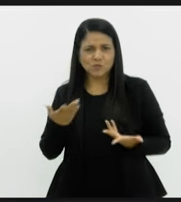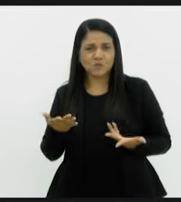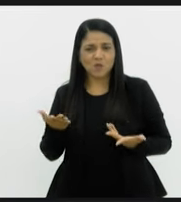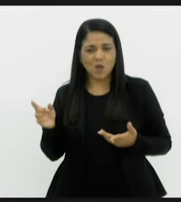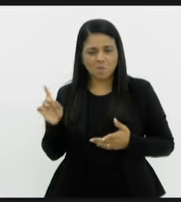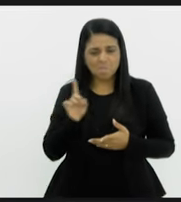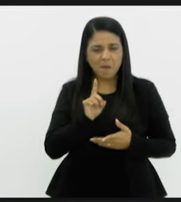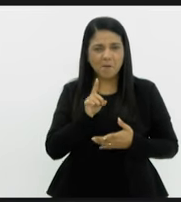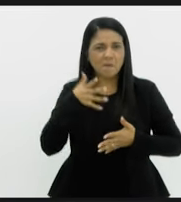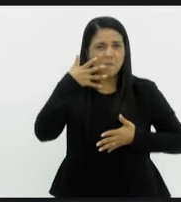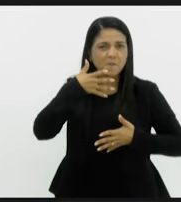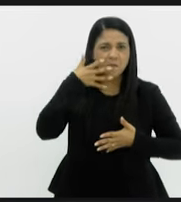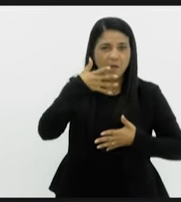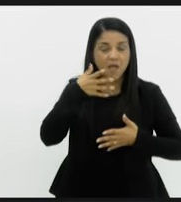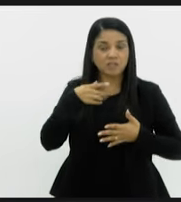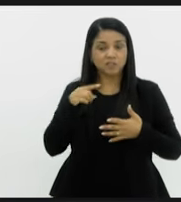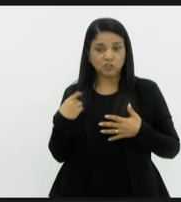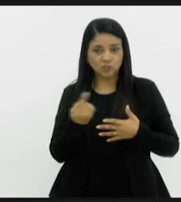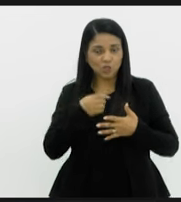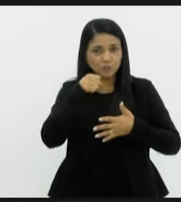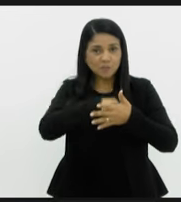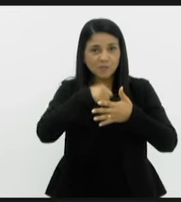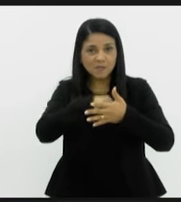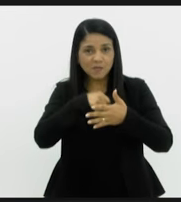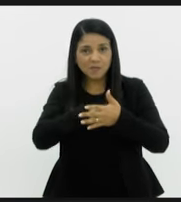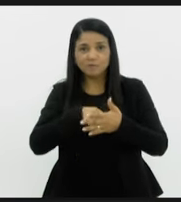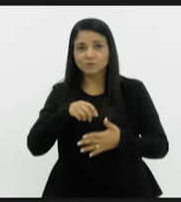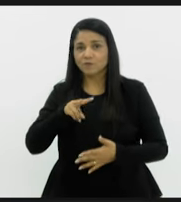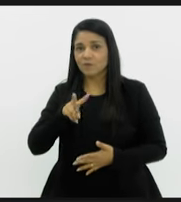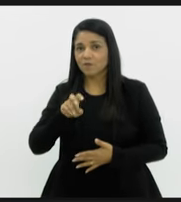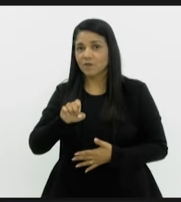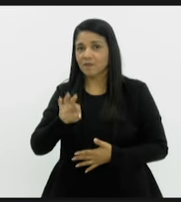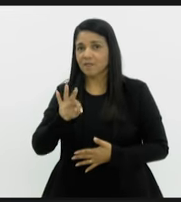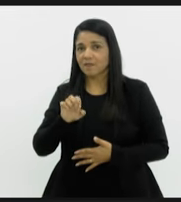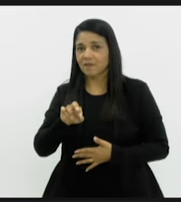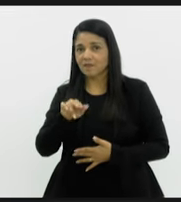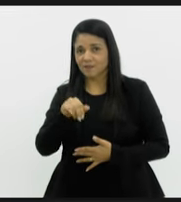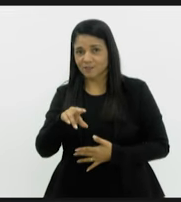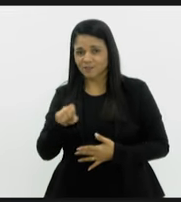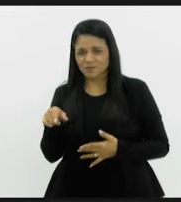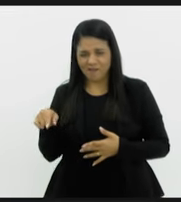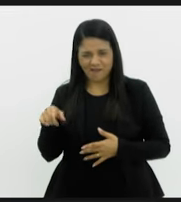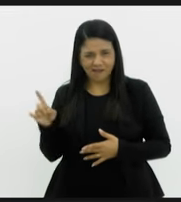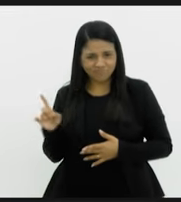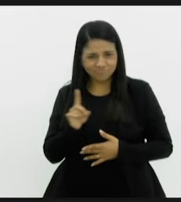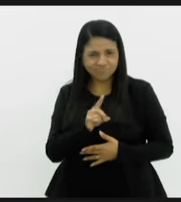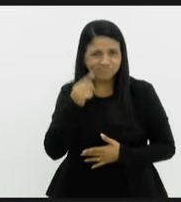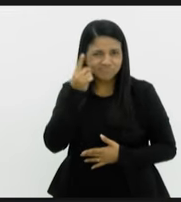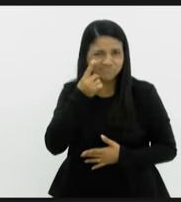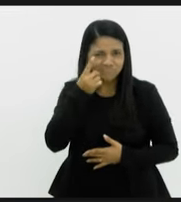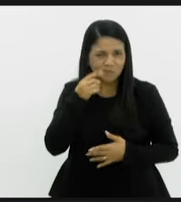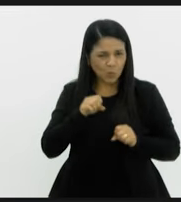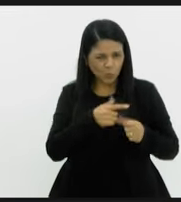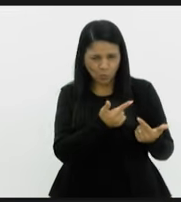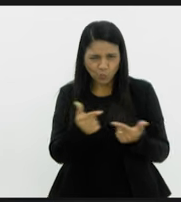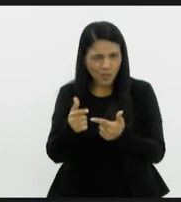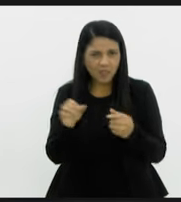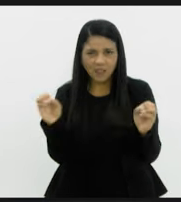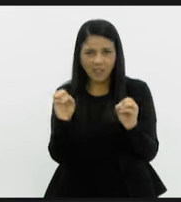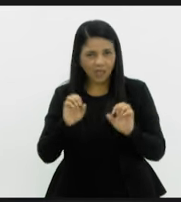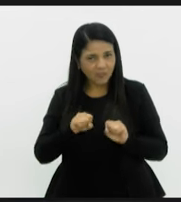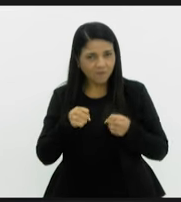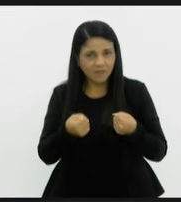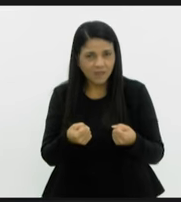brigando para a grana, para os veteranos. E aí ela vem e coloca dessa forma, dizendo que não tem ninguém defendendo, porque isso